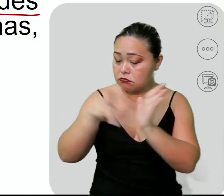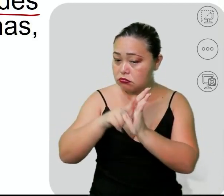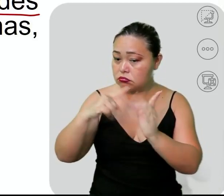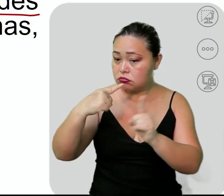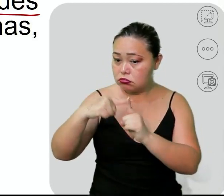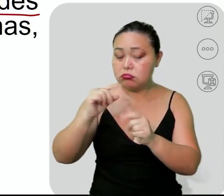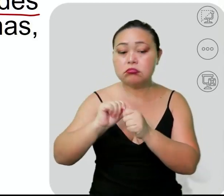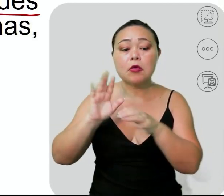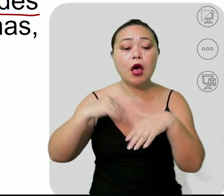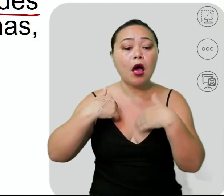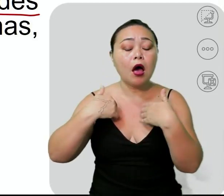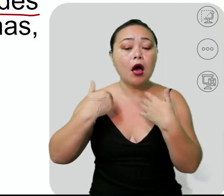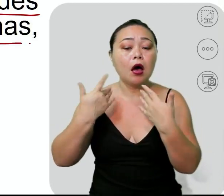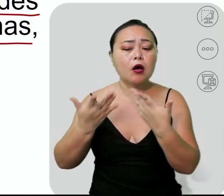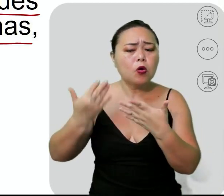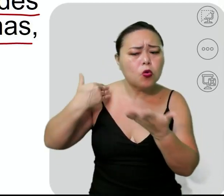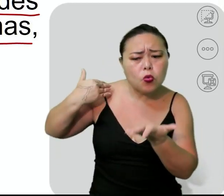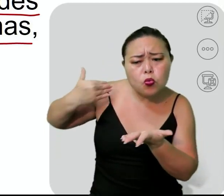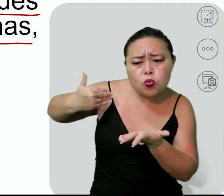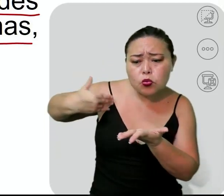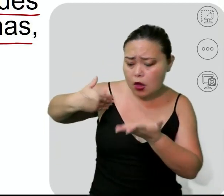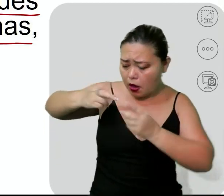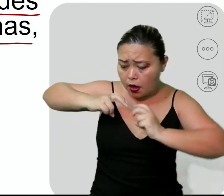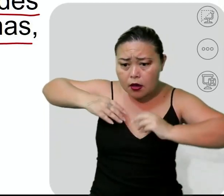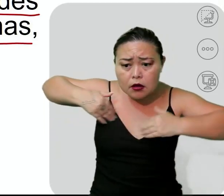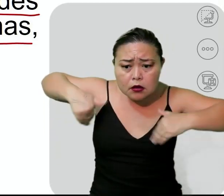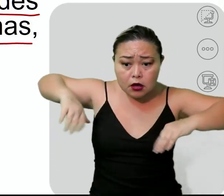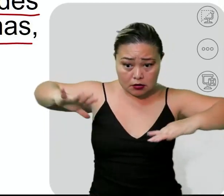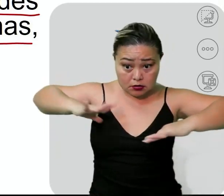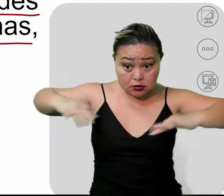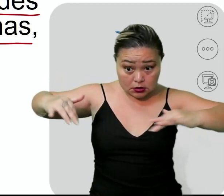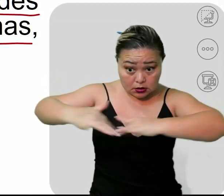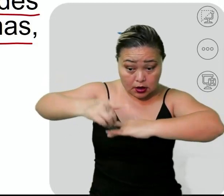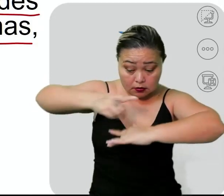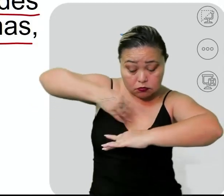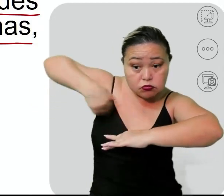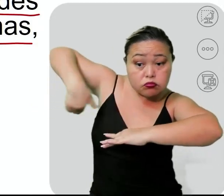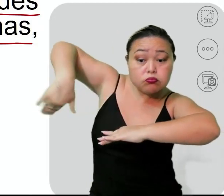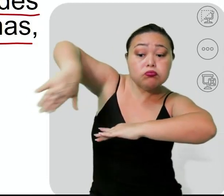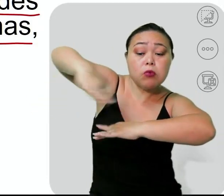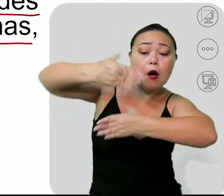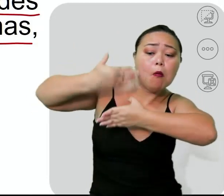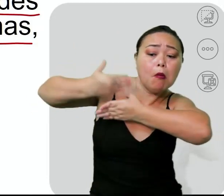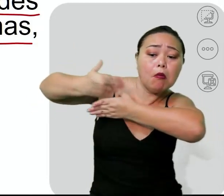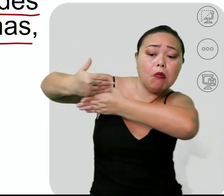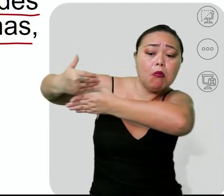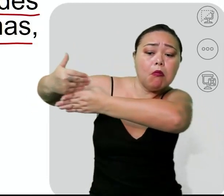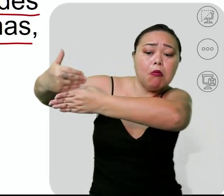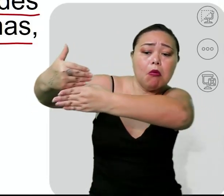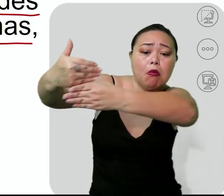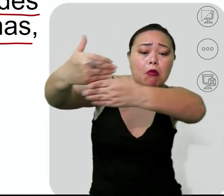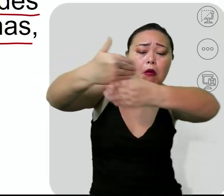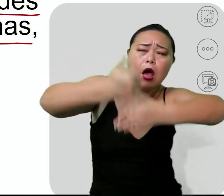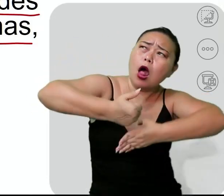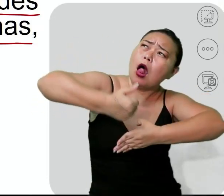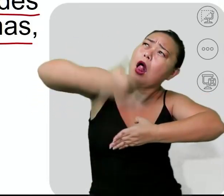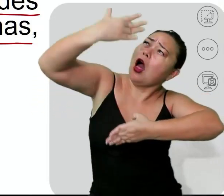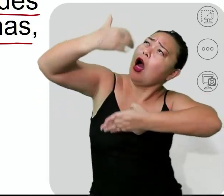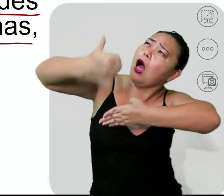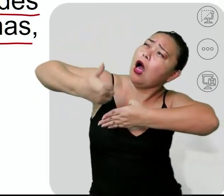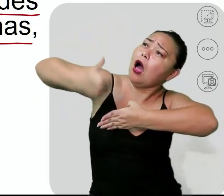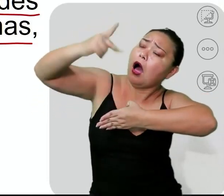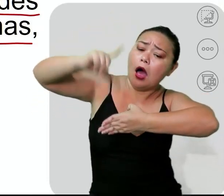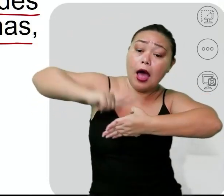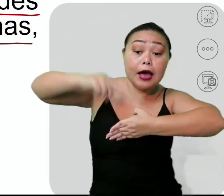era cercada por altas muralhas, construindo um núcleo urbano